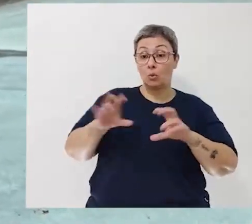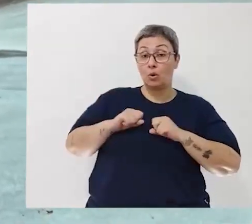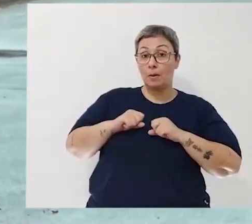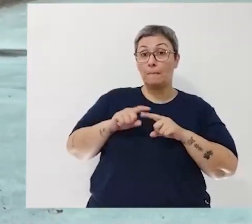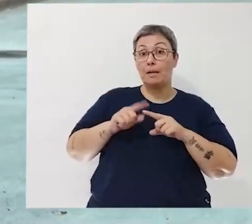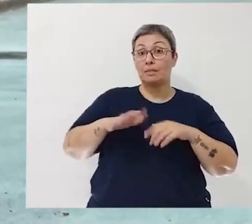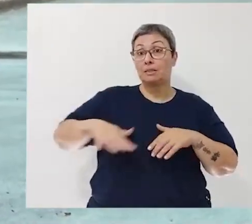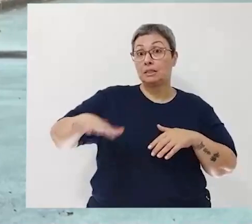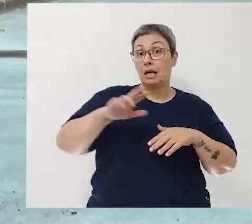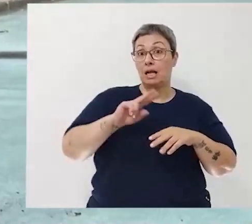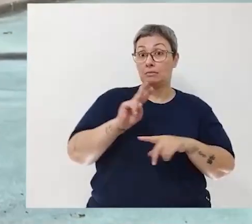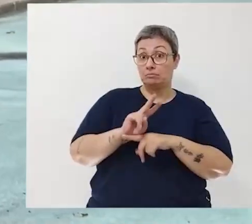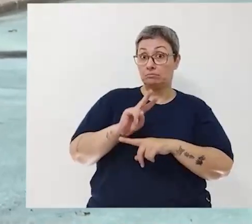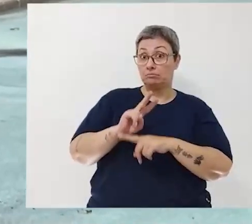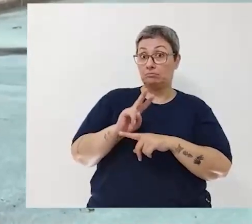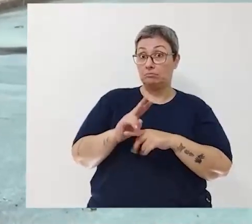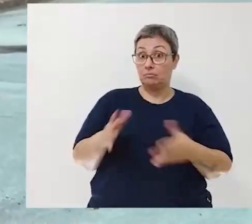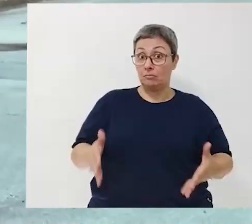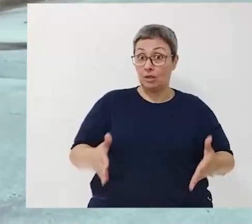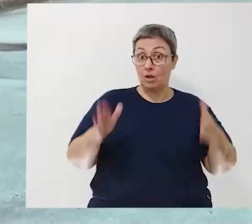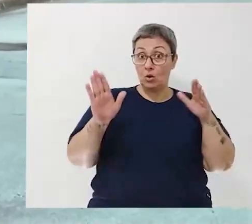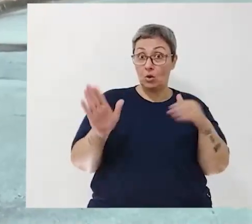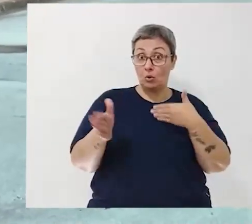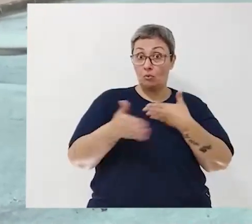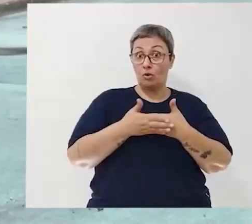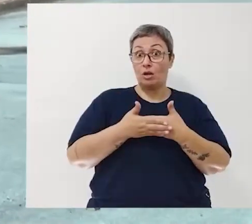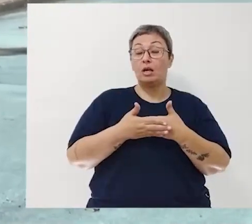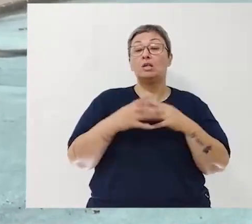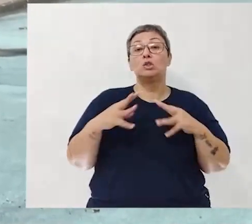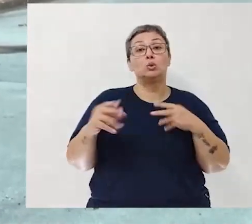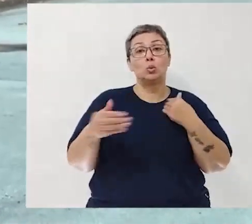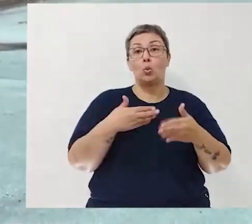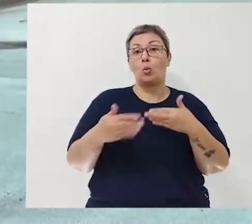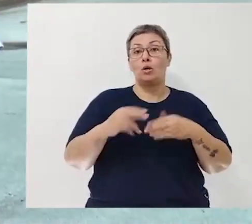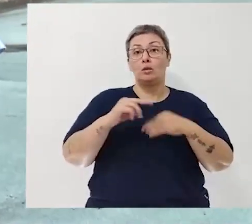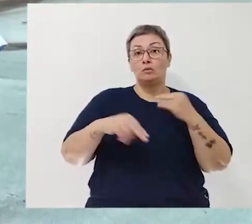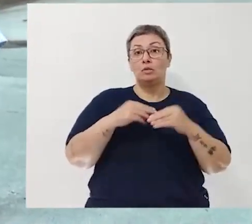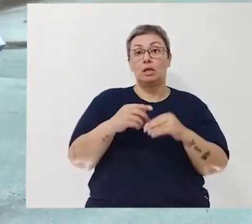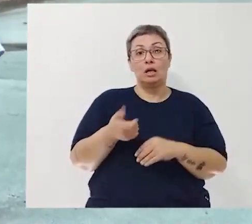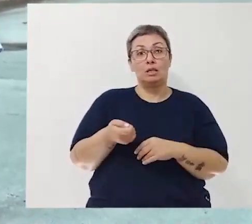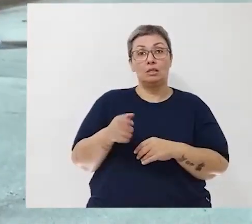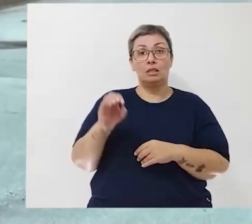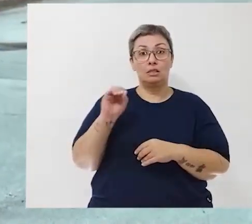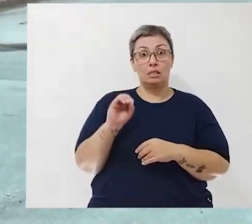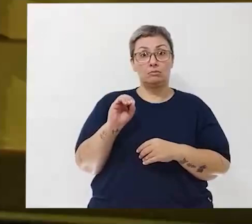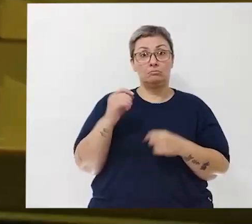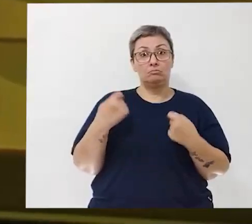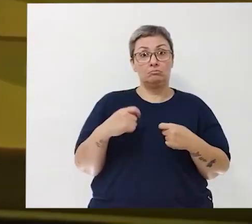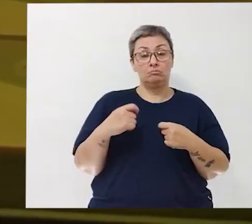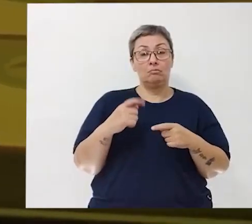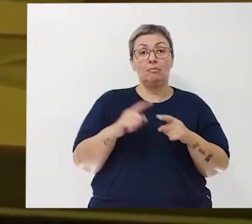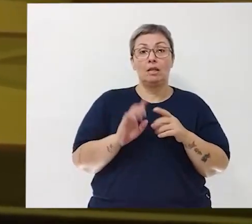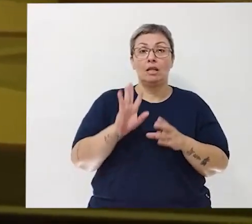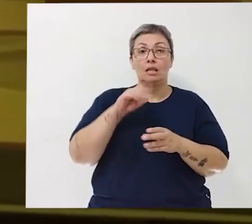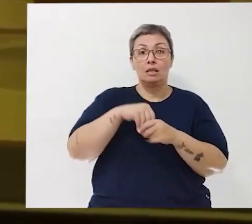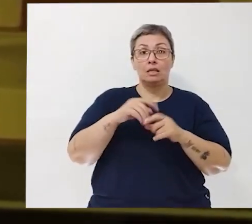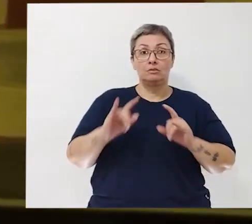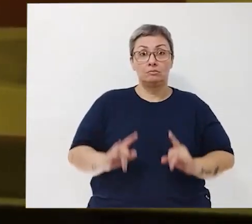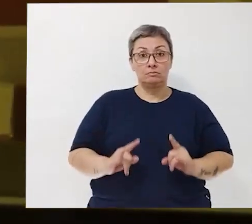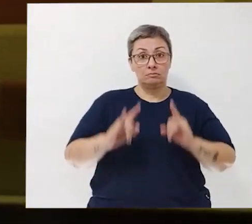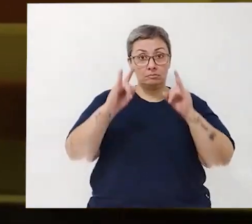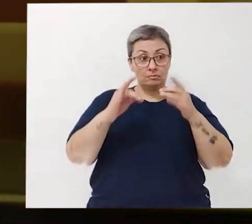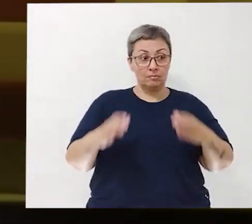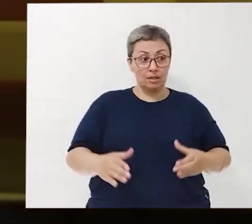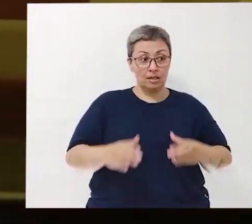como é uma área protegida e blindada contra qualquer tipo de radiação, ele fica zerado, como o meu aqui. Dentro dos prédios,